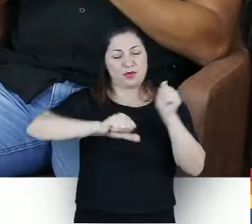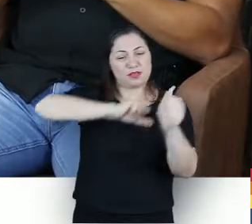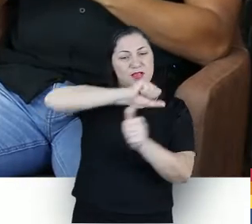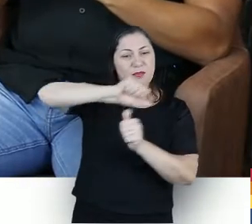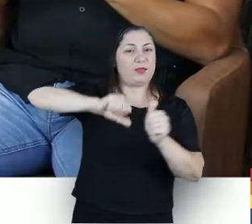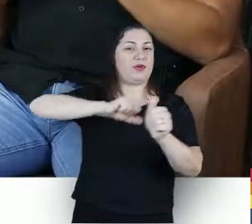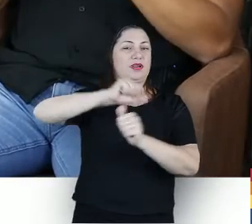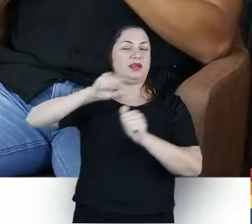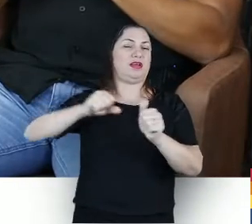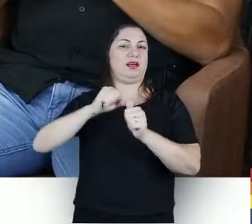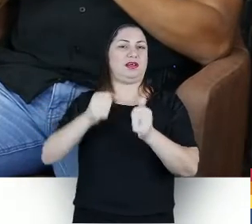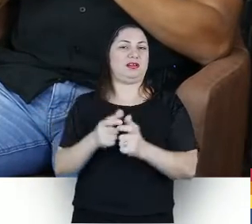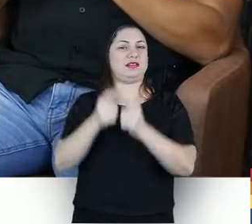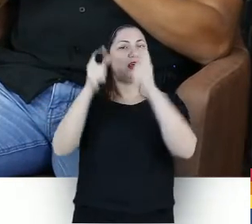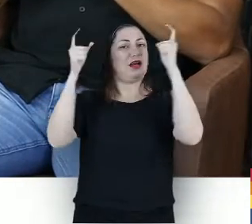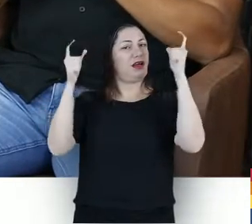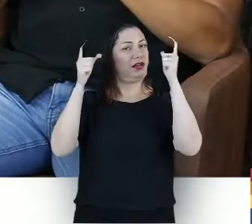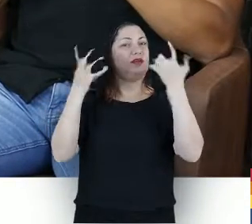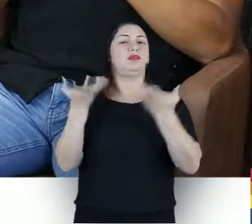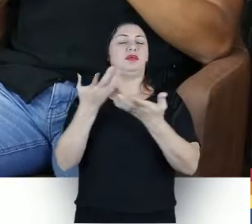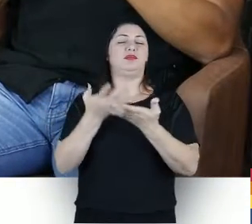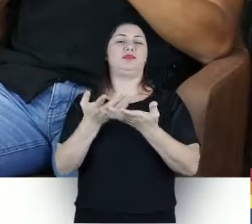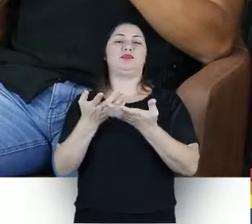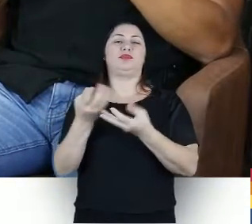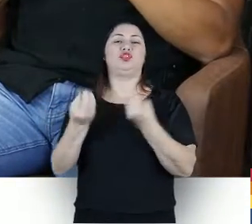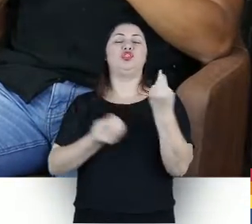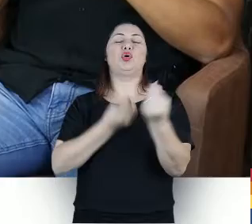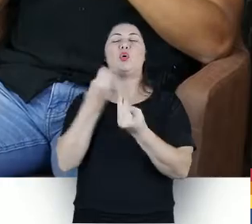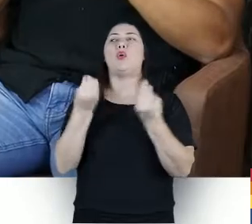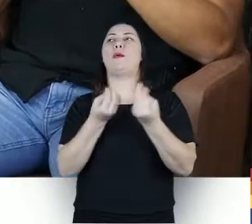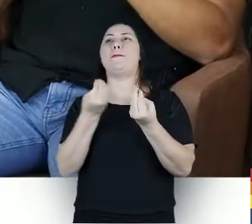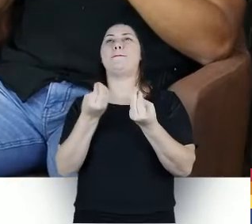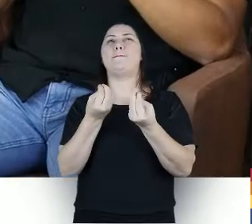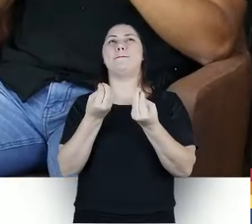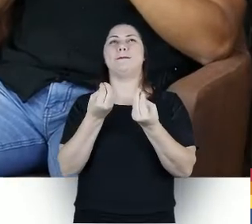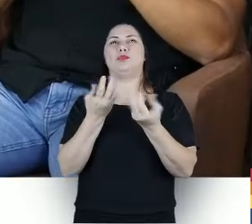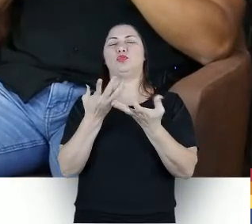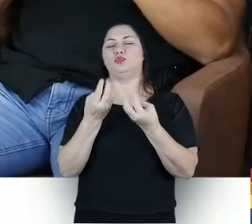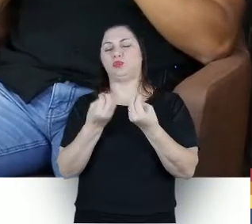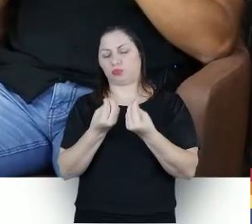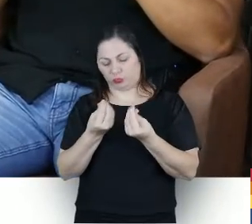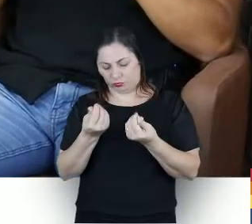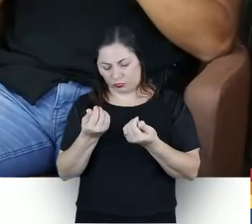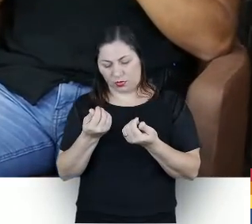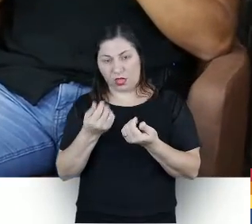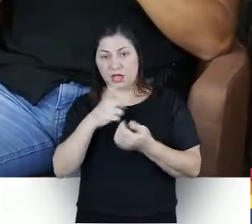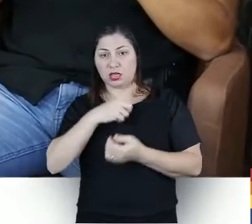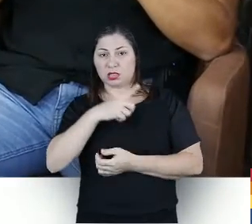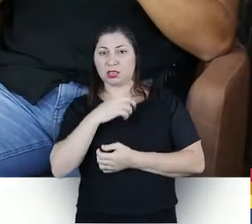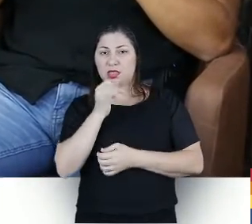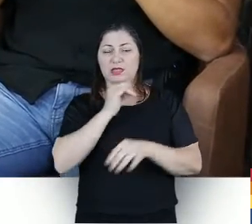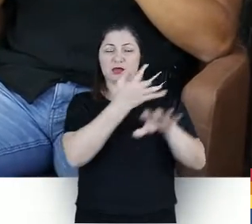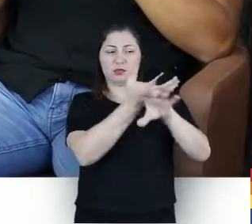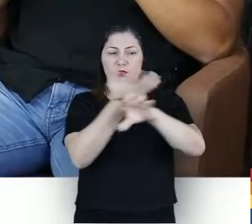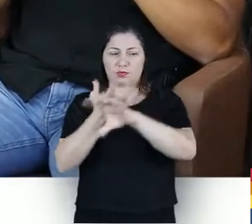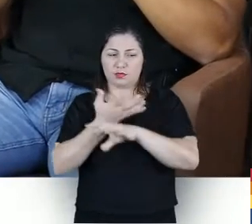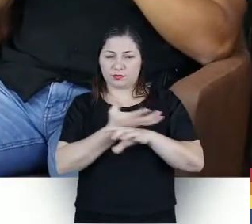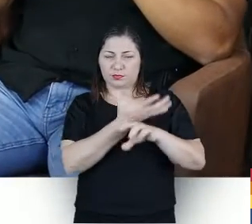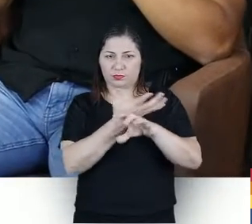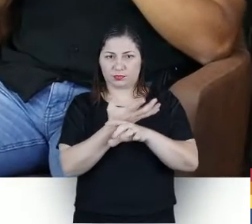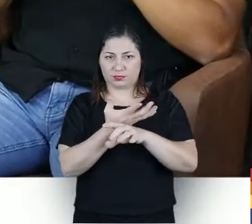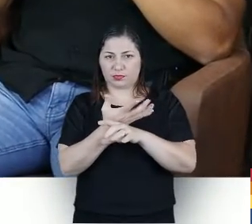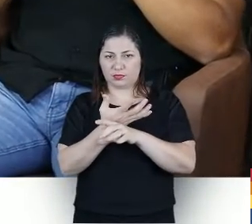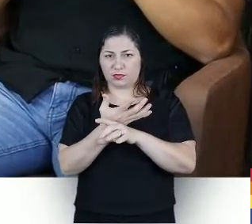ensino médio é isso, é integração curricular. A gente não pode fugir disso. Como alguém que está vivenciando, né, este novo ensino médio,